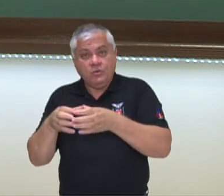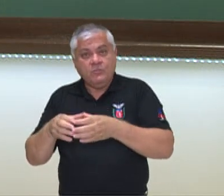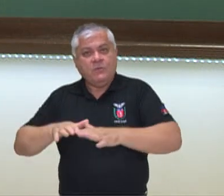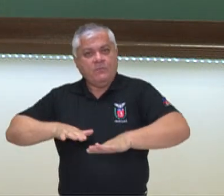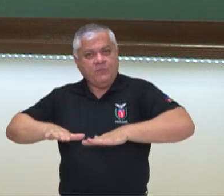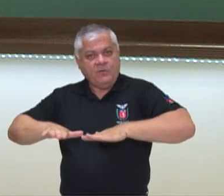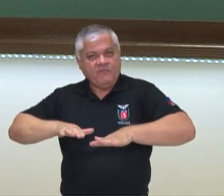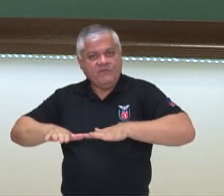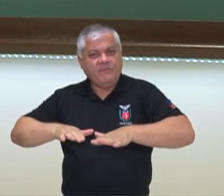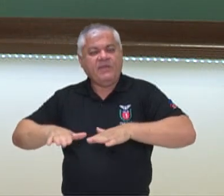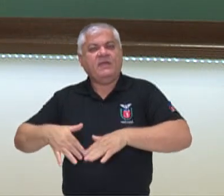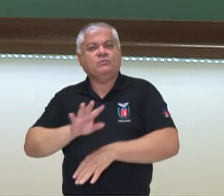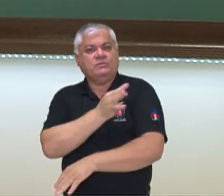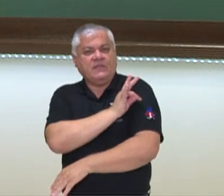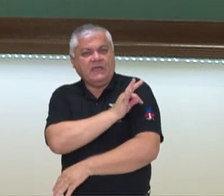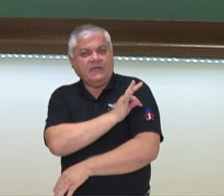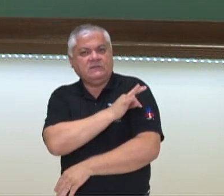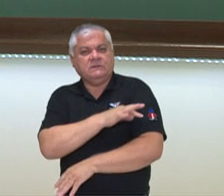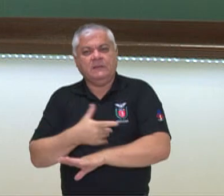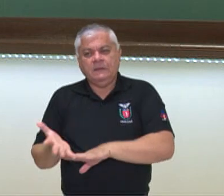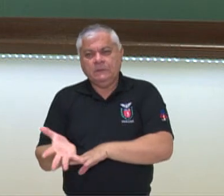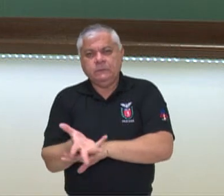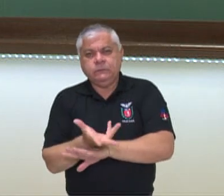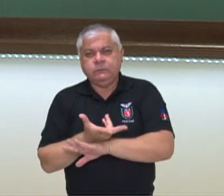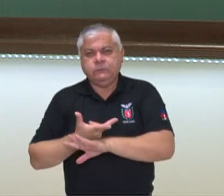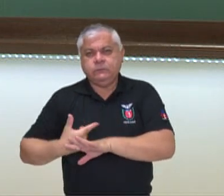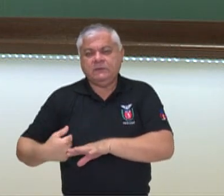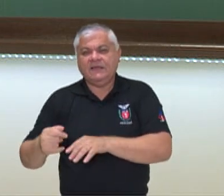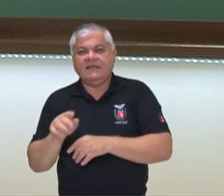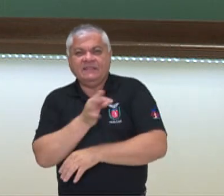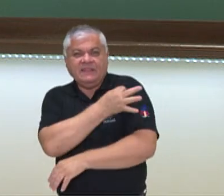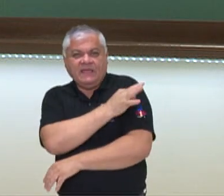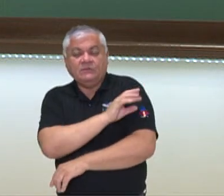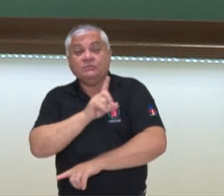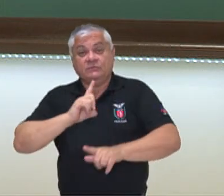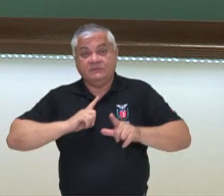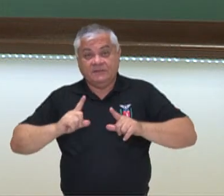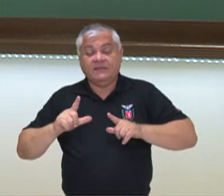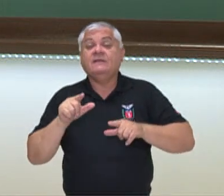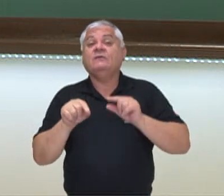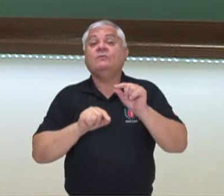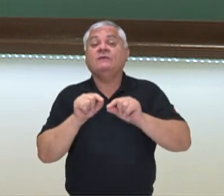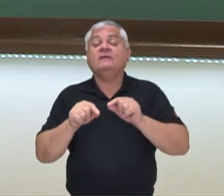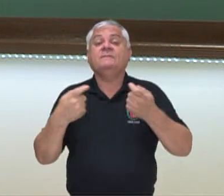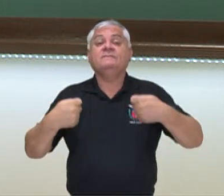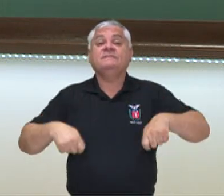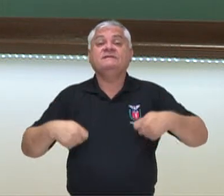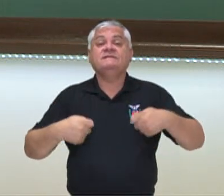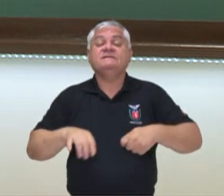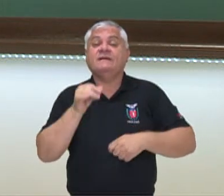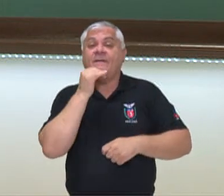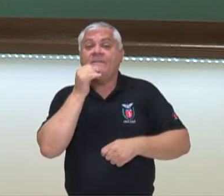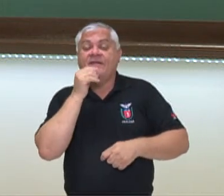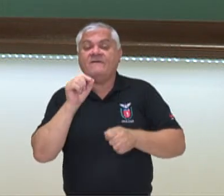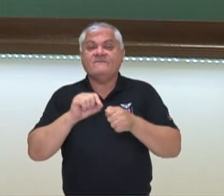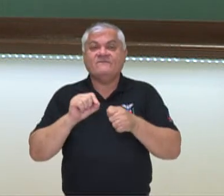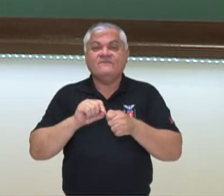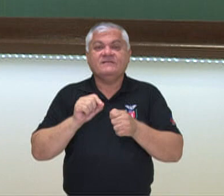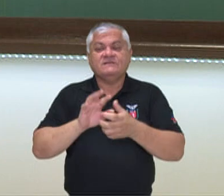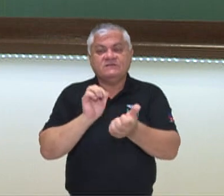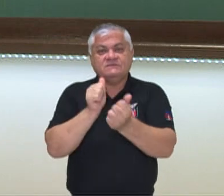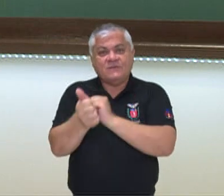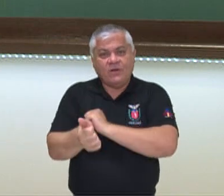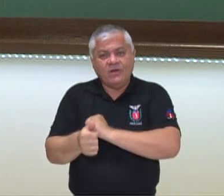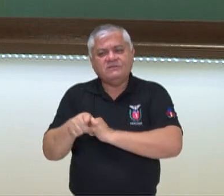movimentos técnicos, de habilidades técnicas que eu preciso ter para eu poder executar aquele esporte, para eu